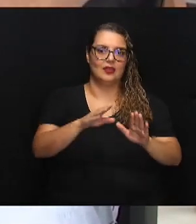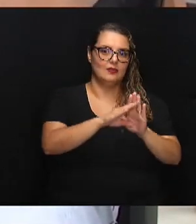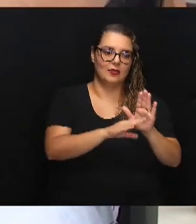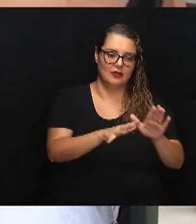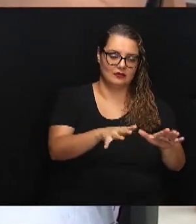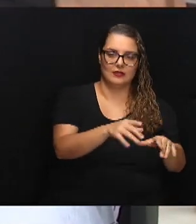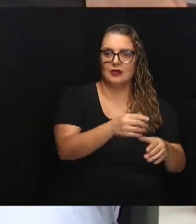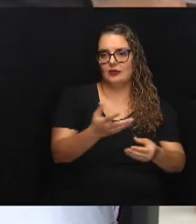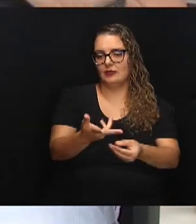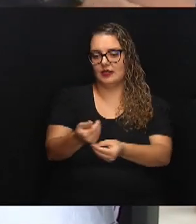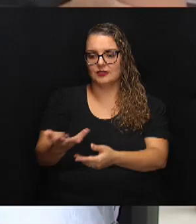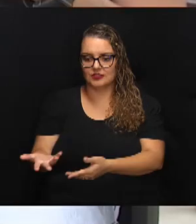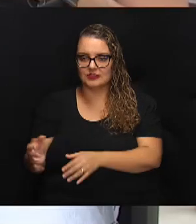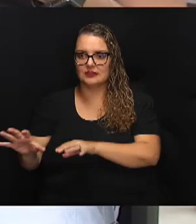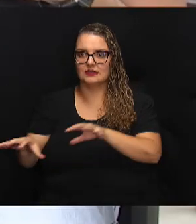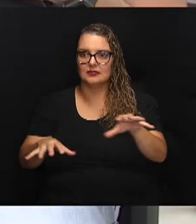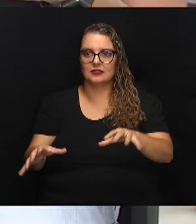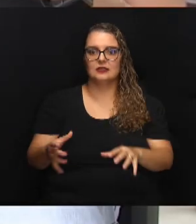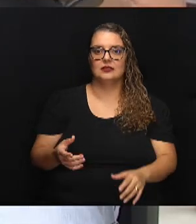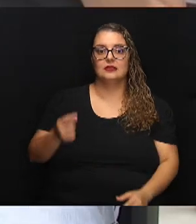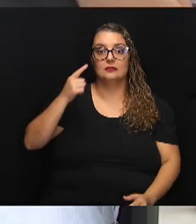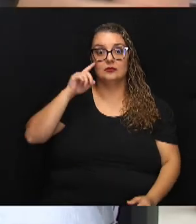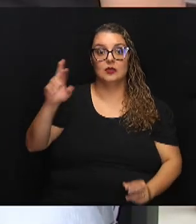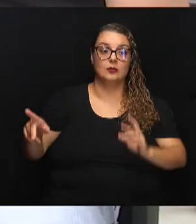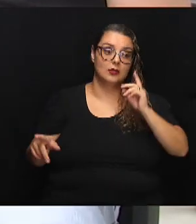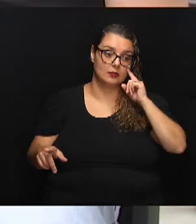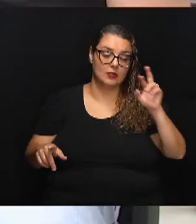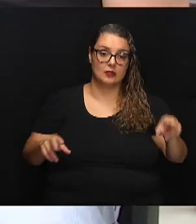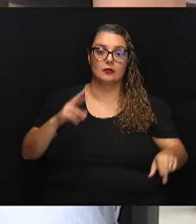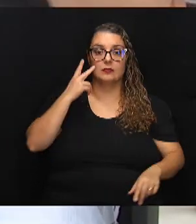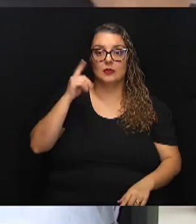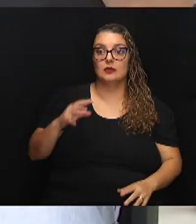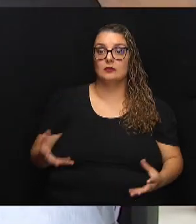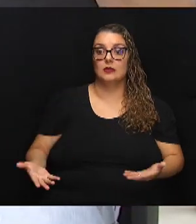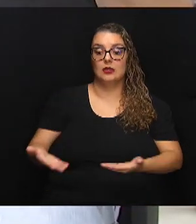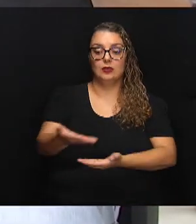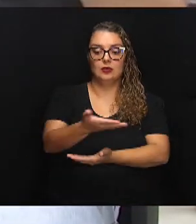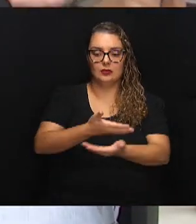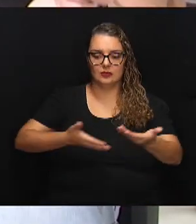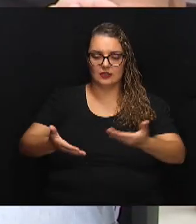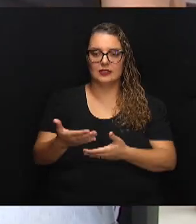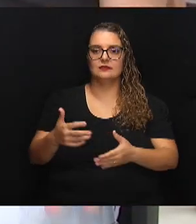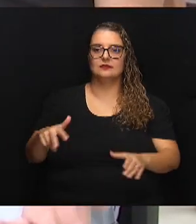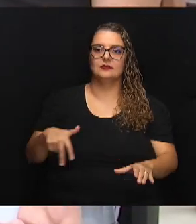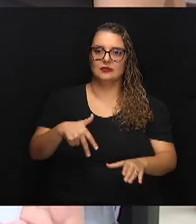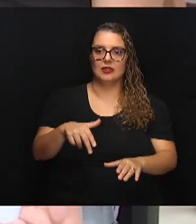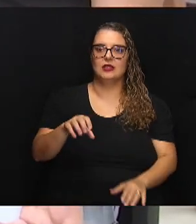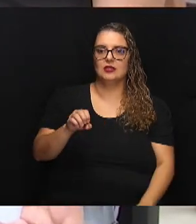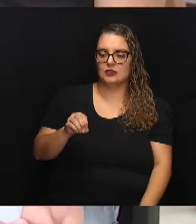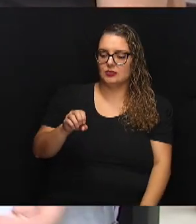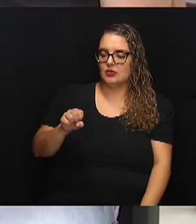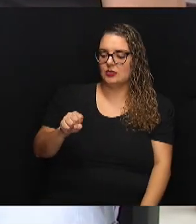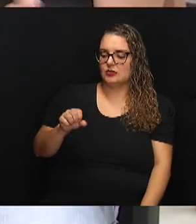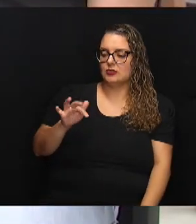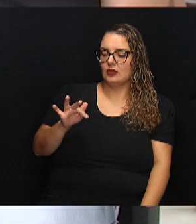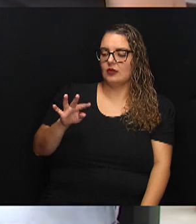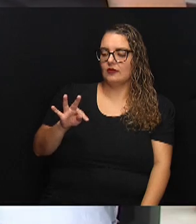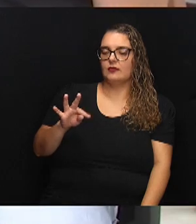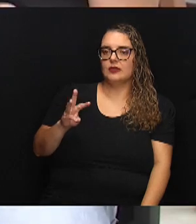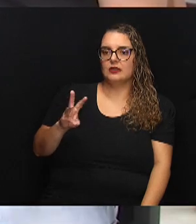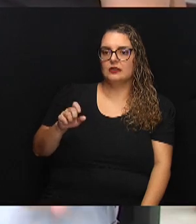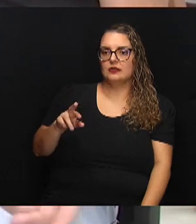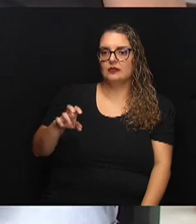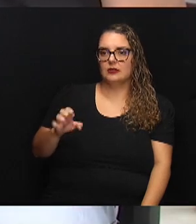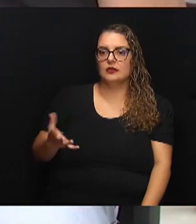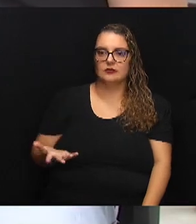um artista, são cabeças diferentes, mas tudo se converte nesse software, no final das contas, um programa, um jogo é nada